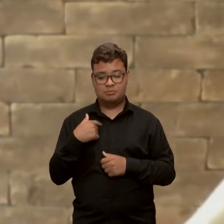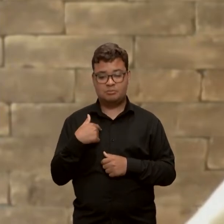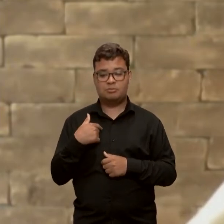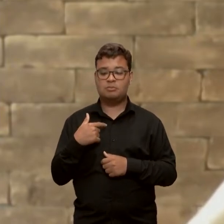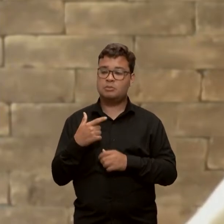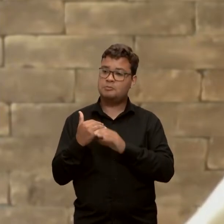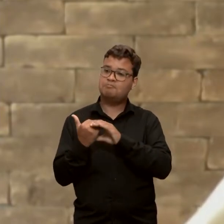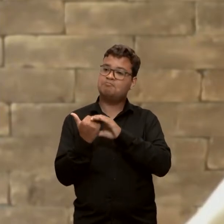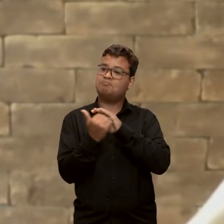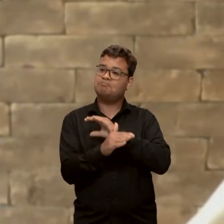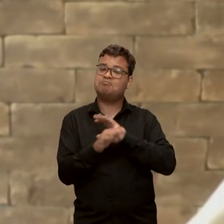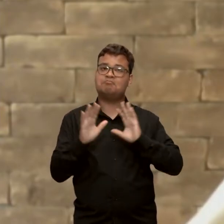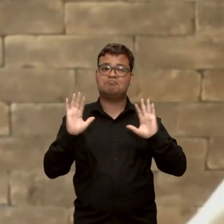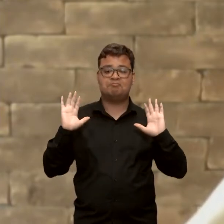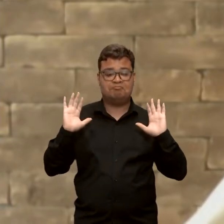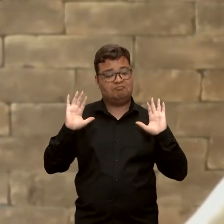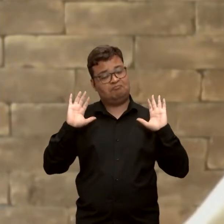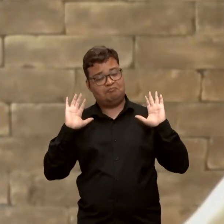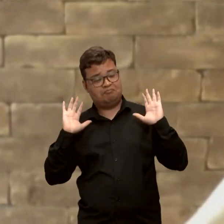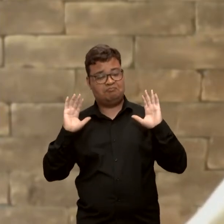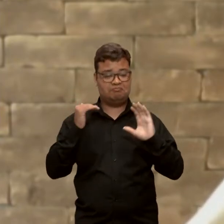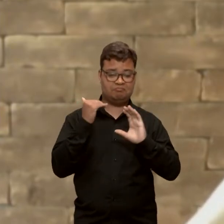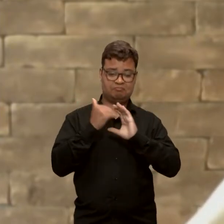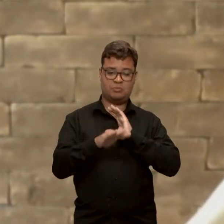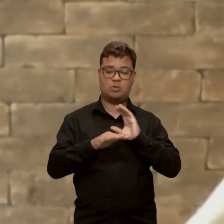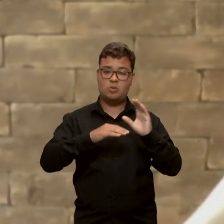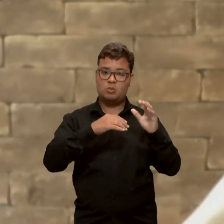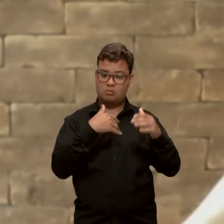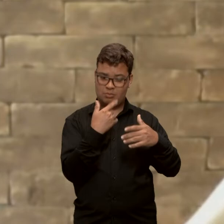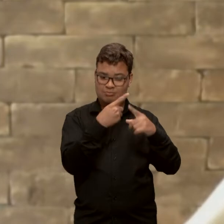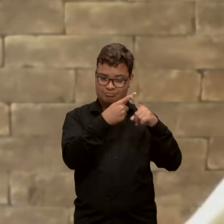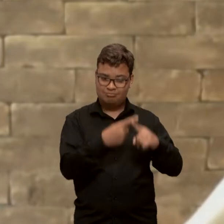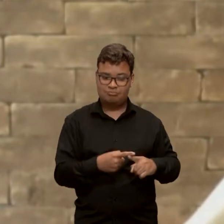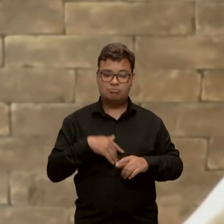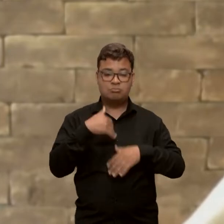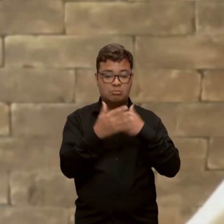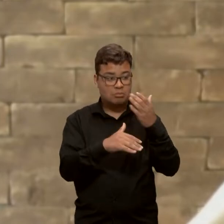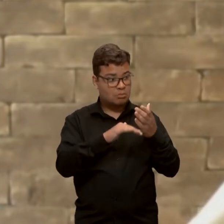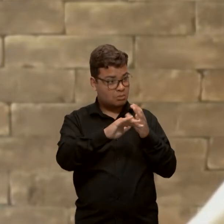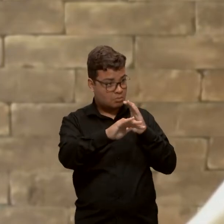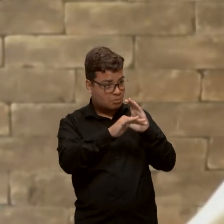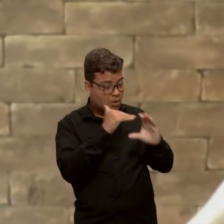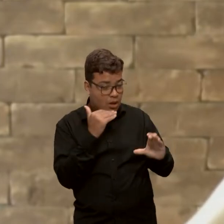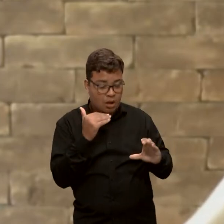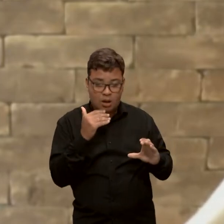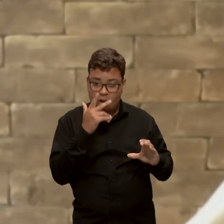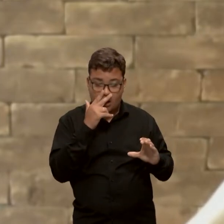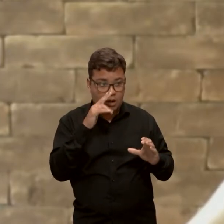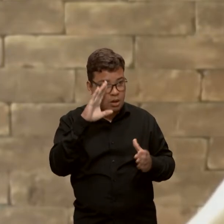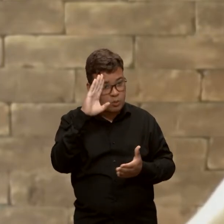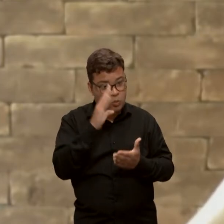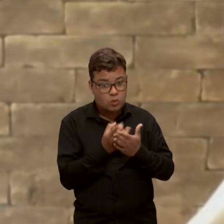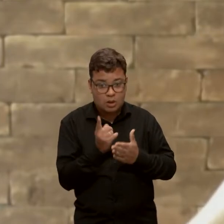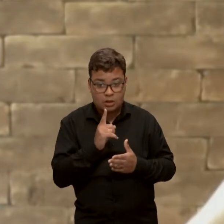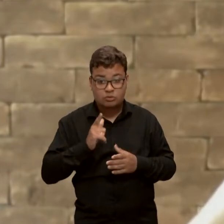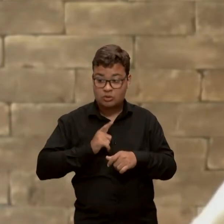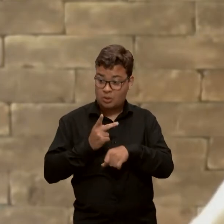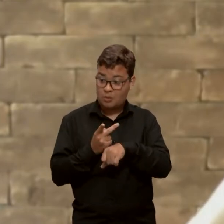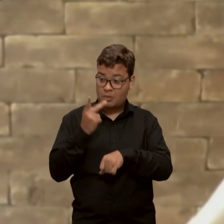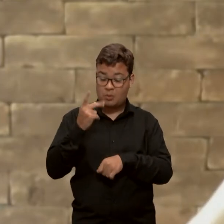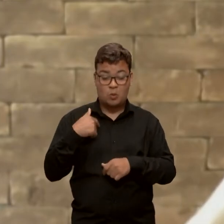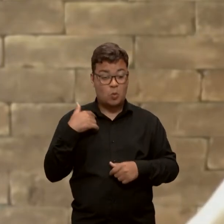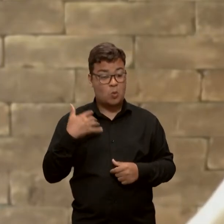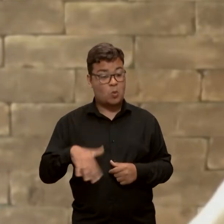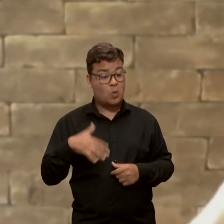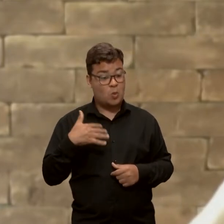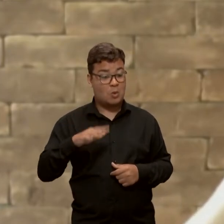despretensiosamente mandei para o concurso, e depois quando eu recebi o e-mail eu nem acreditei, nem sabia que tinha um prêmio. Depois que eu vi, eu fiquei, uau!